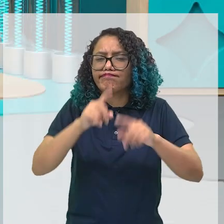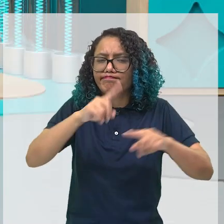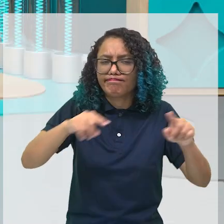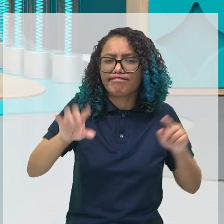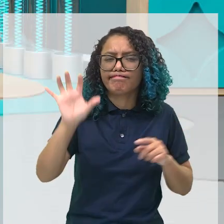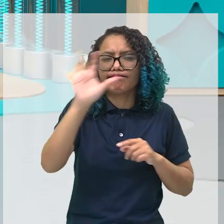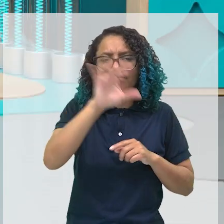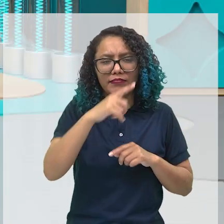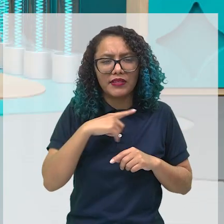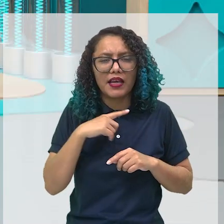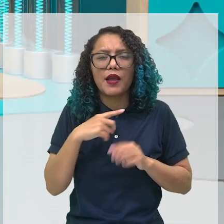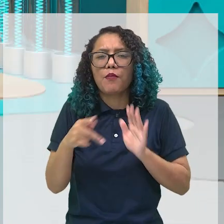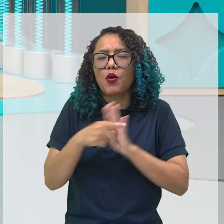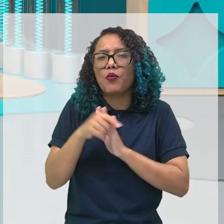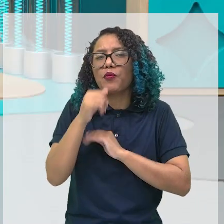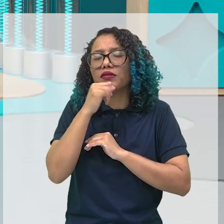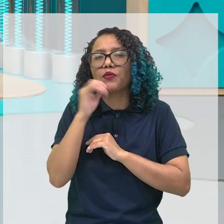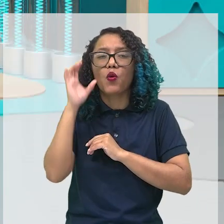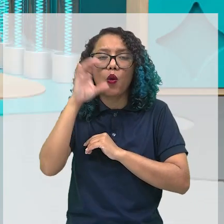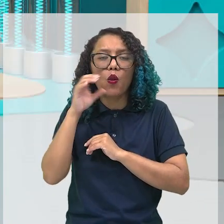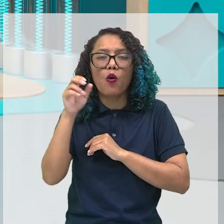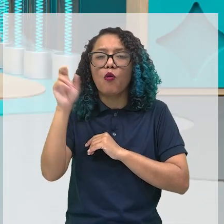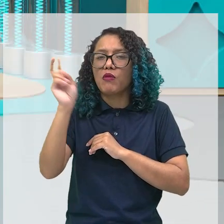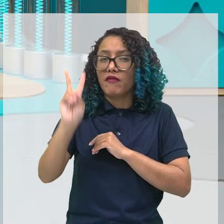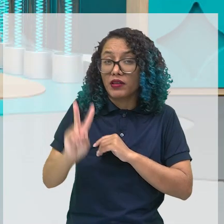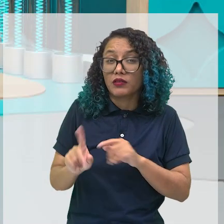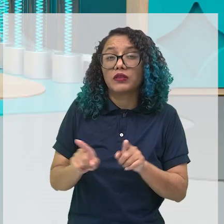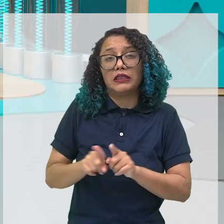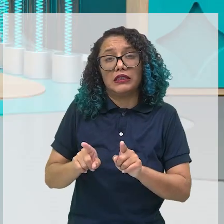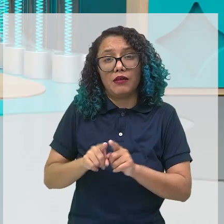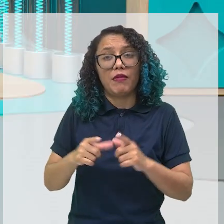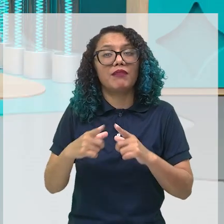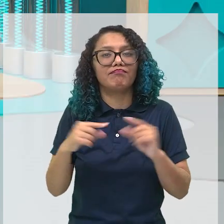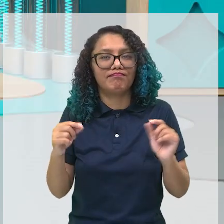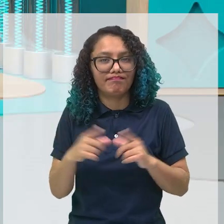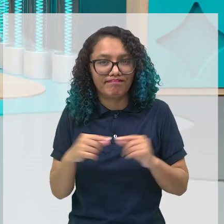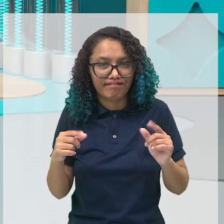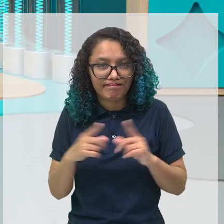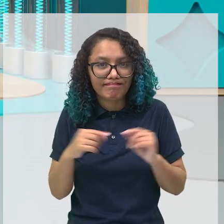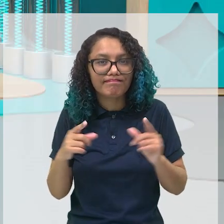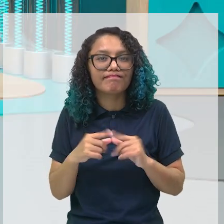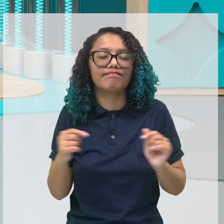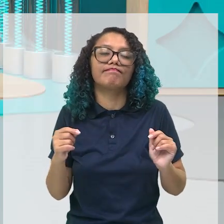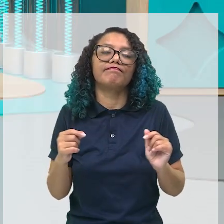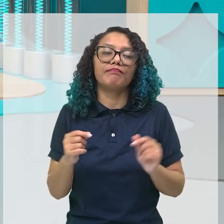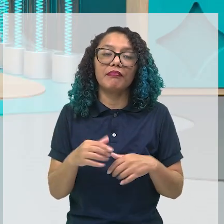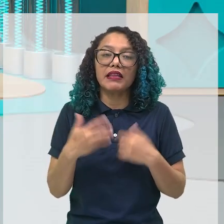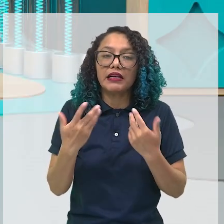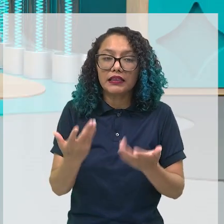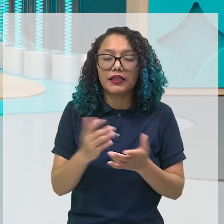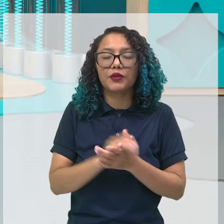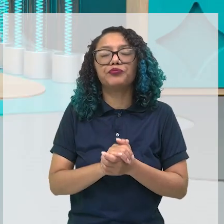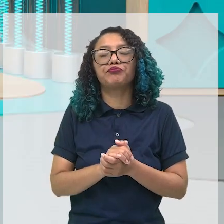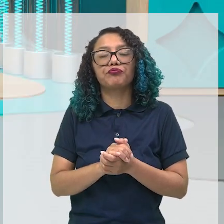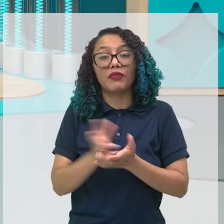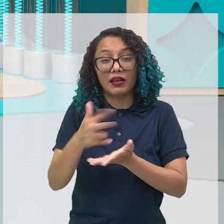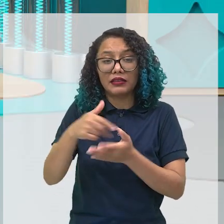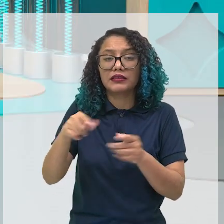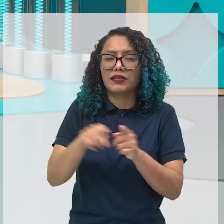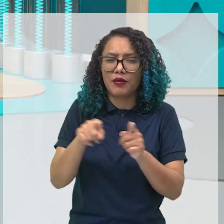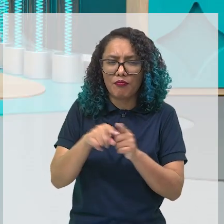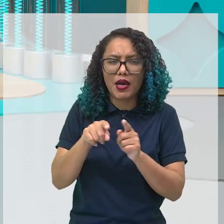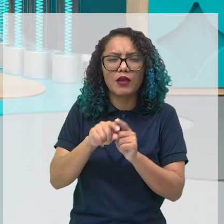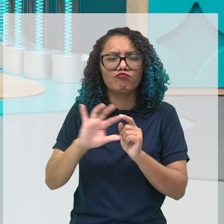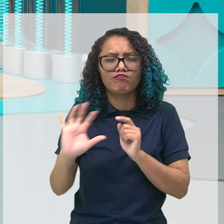a salsa também se transformou em um fenômeno cultural com academias de danças e festivais dedicados